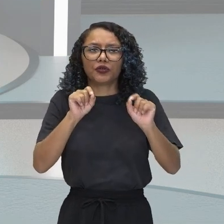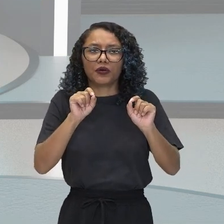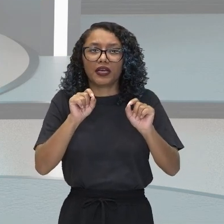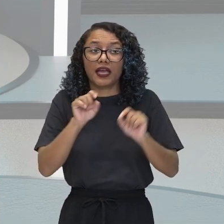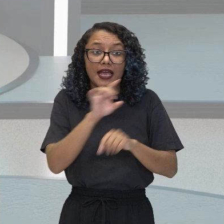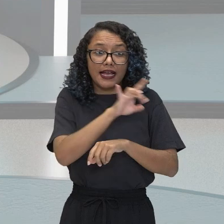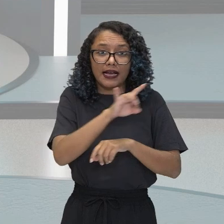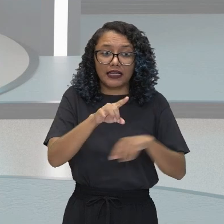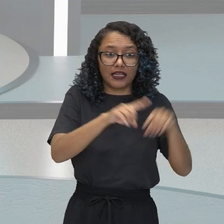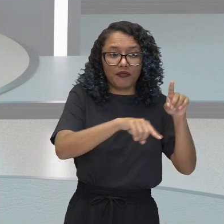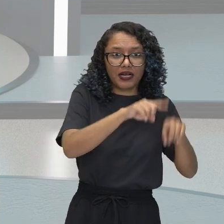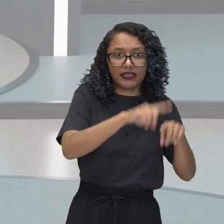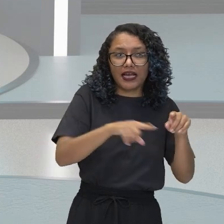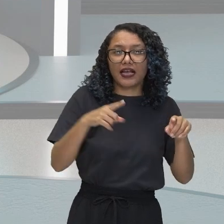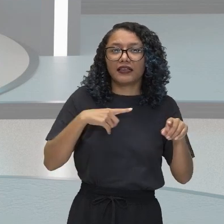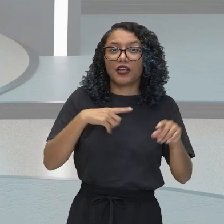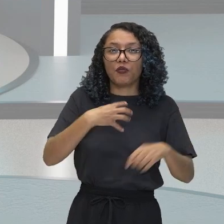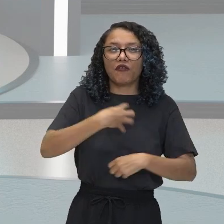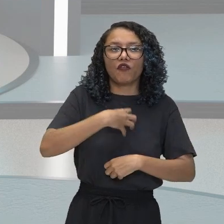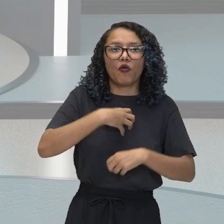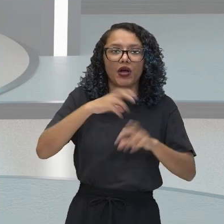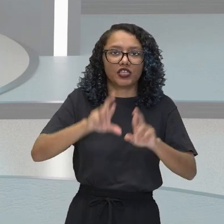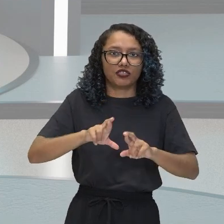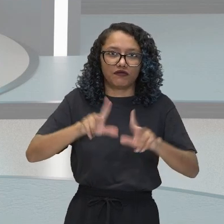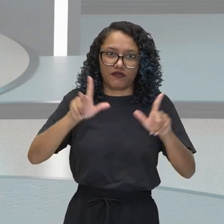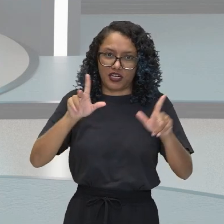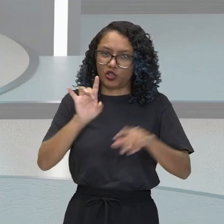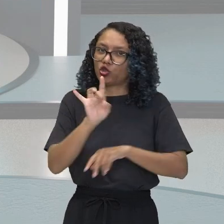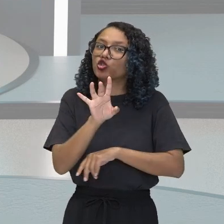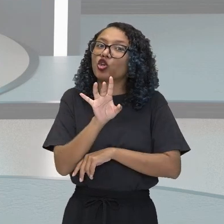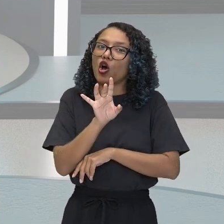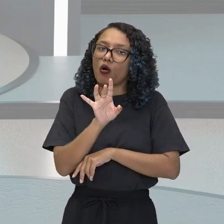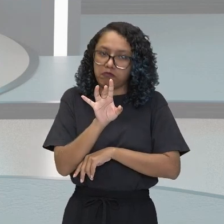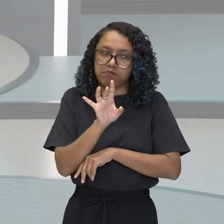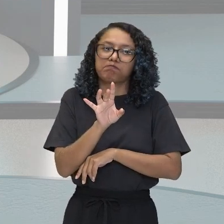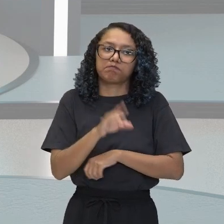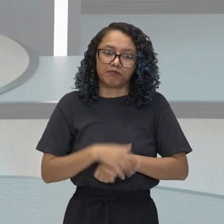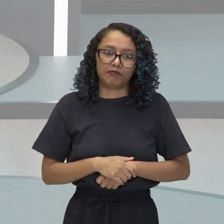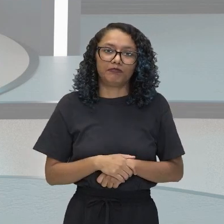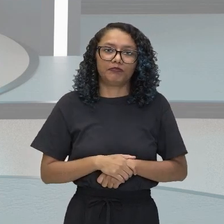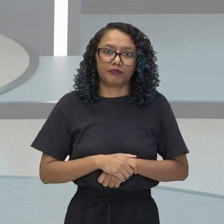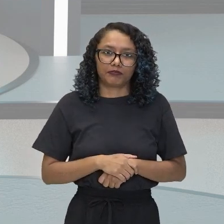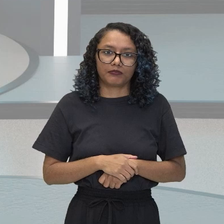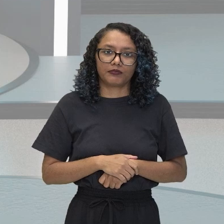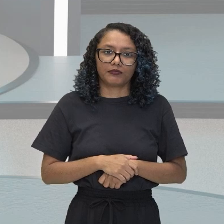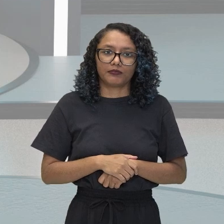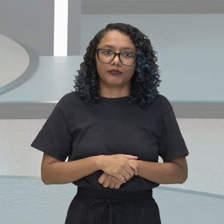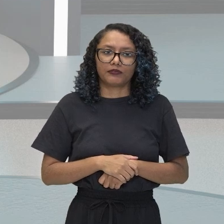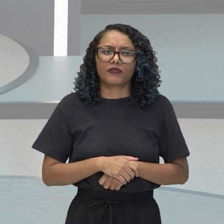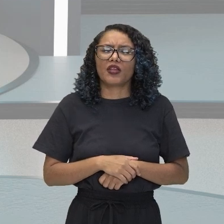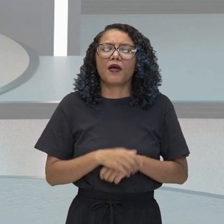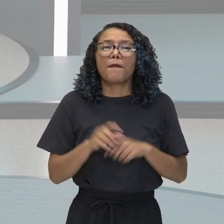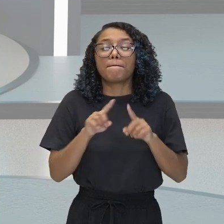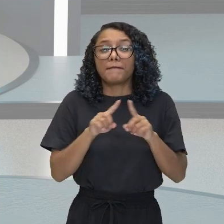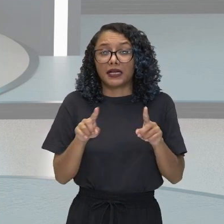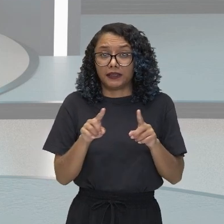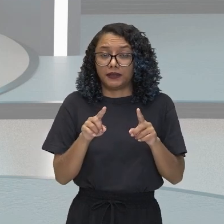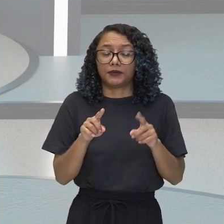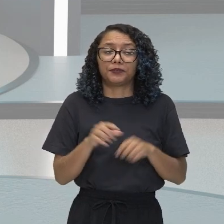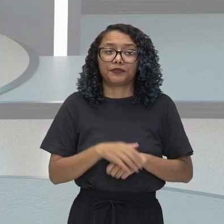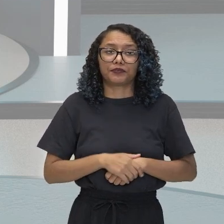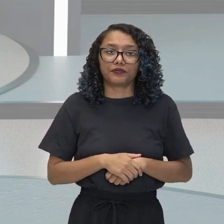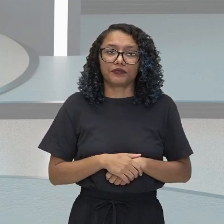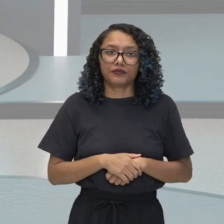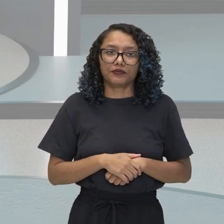representada de uma forma física diferente. Vamos aos poucos entender isso, mas preciso que a